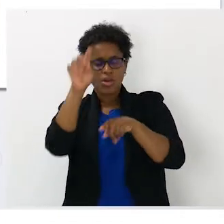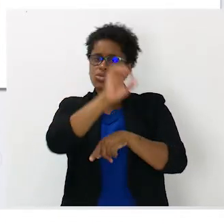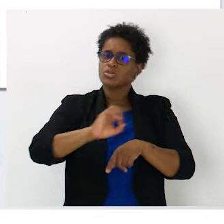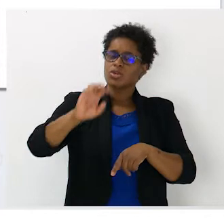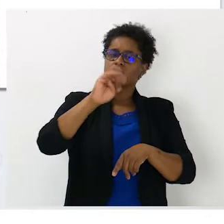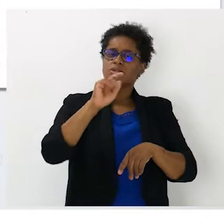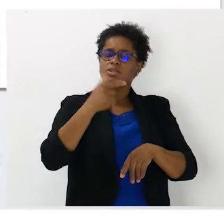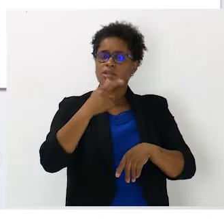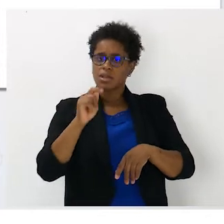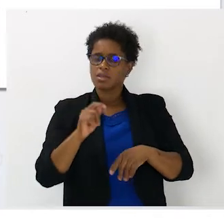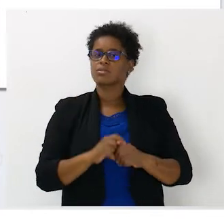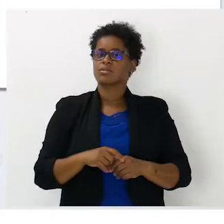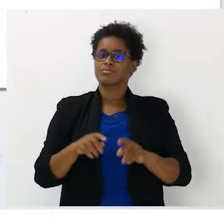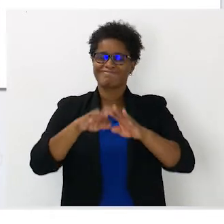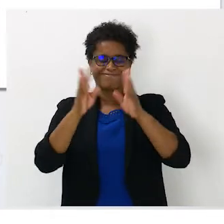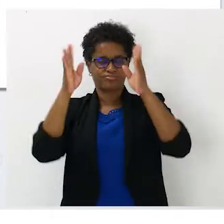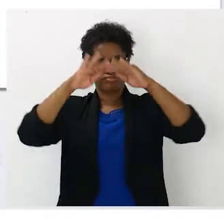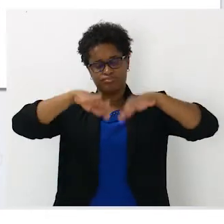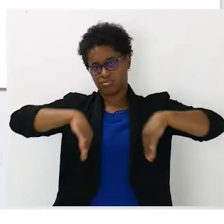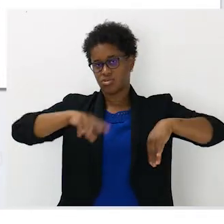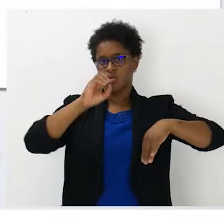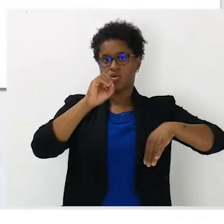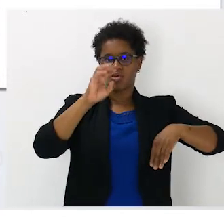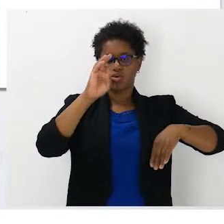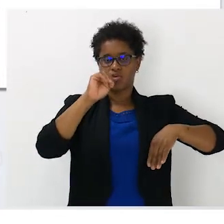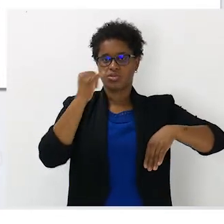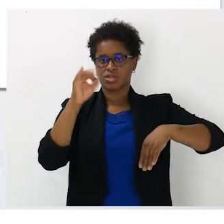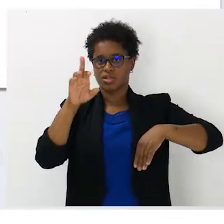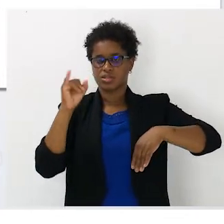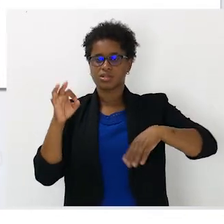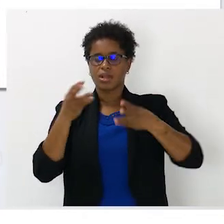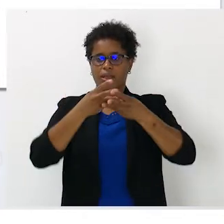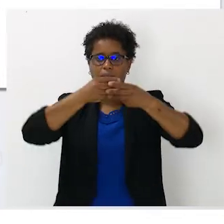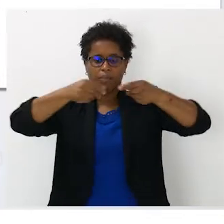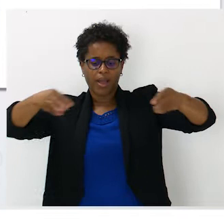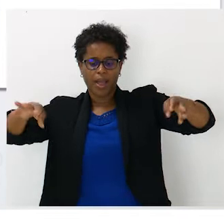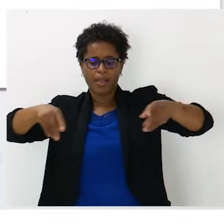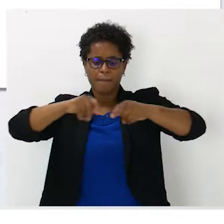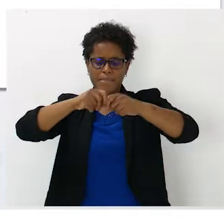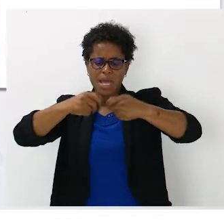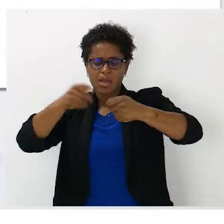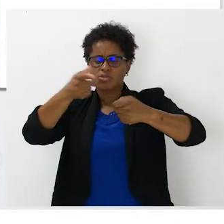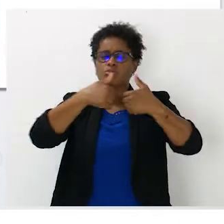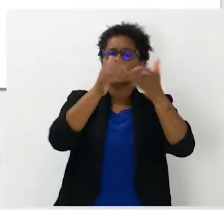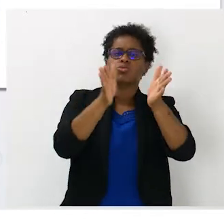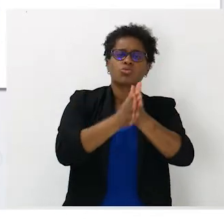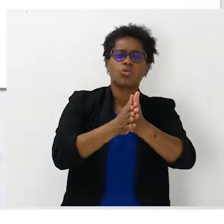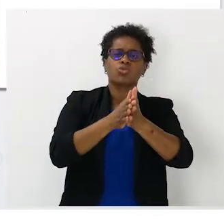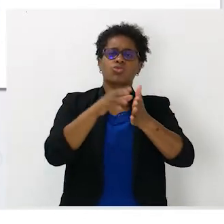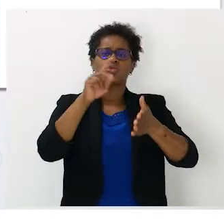por inveja, destrói Osíris e espalha seus pedaços por todo o Egito.